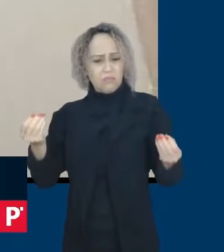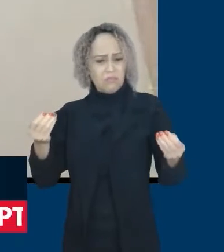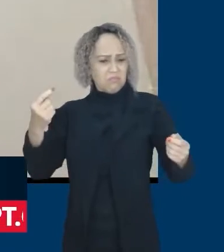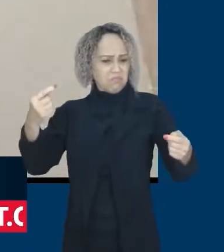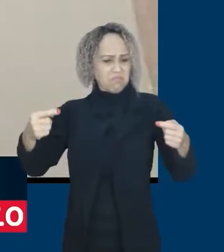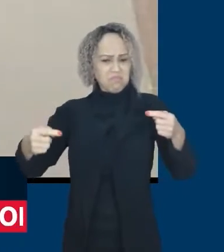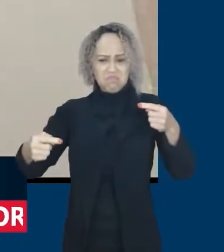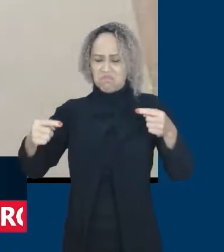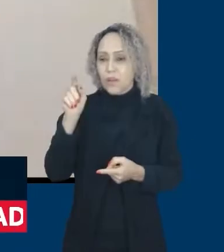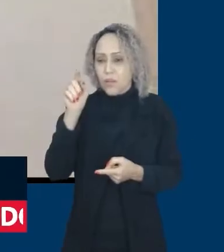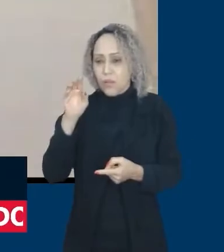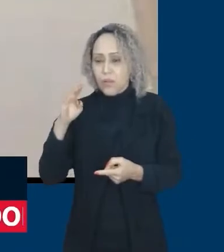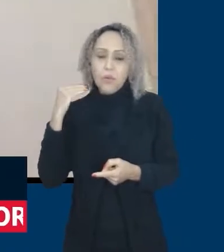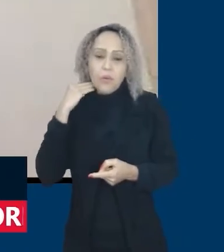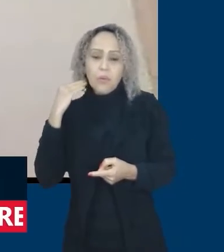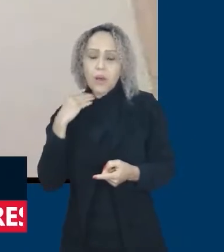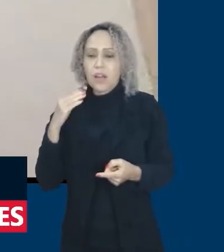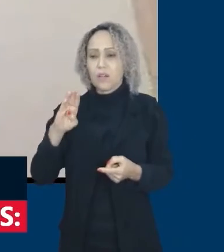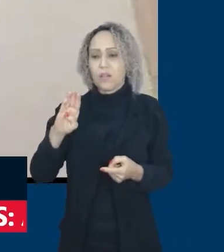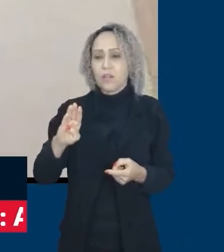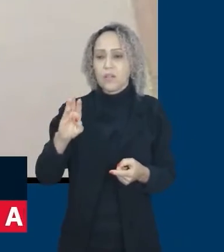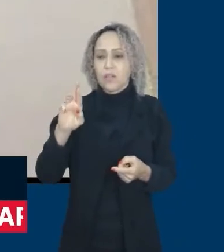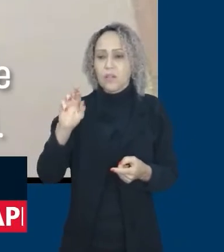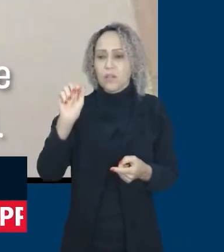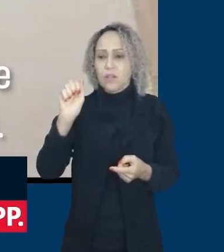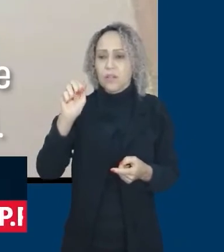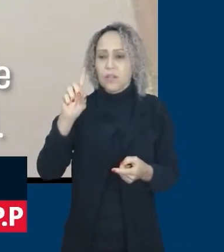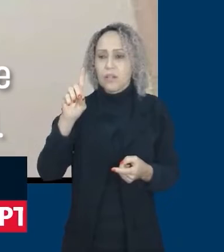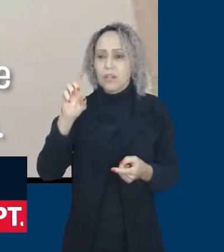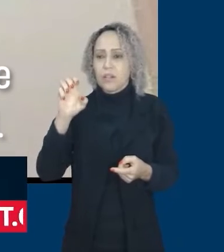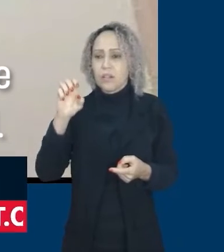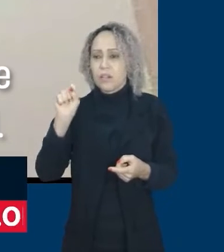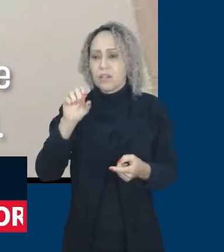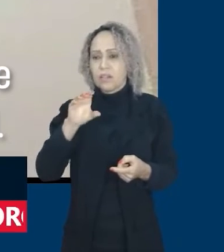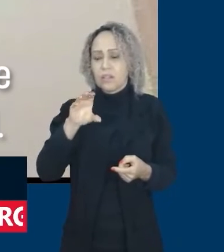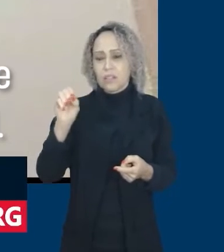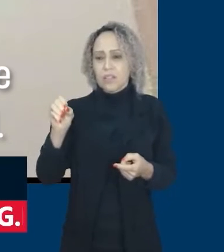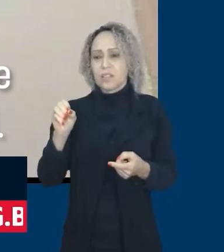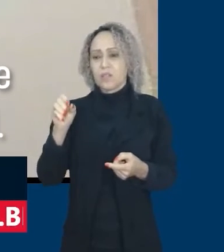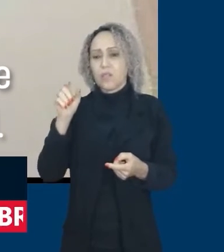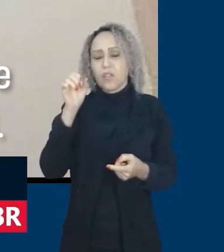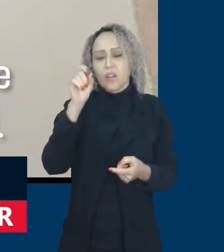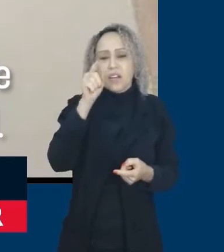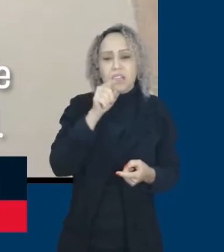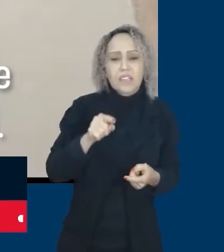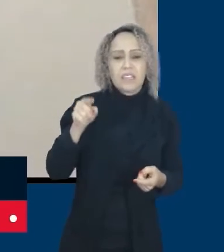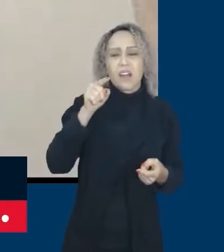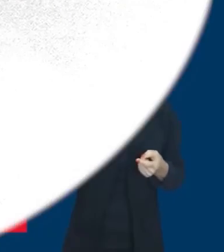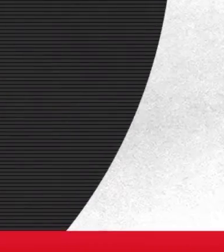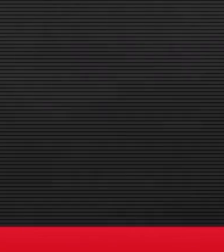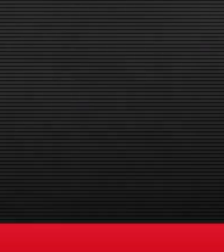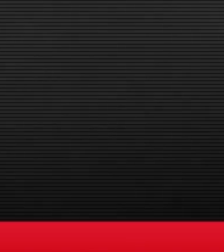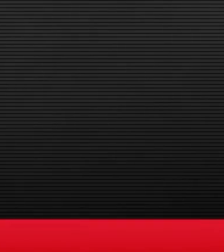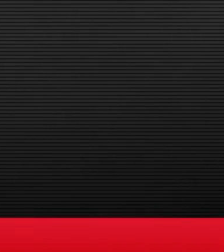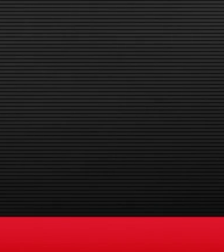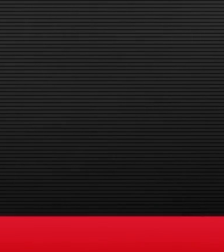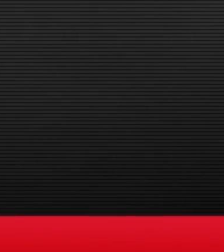para o mercado financeiro. É mais uma operação para aumentar a lucratividade do setor financeiro no Brasil.